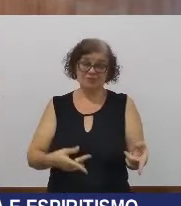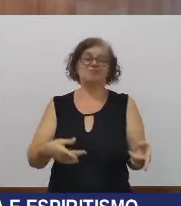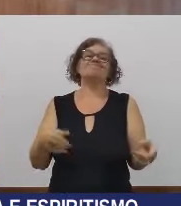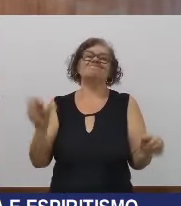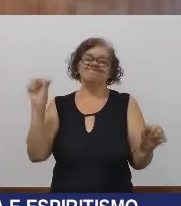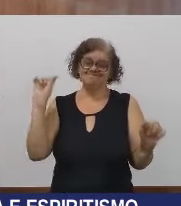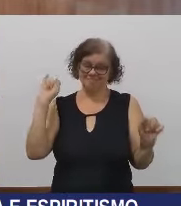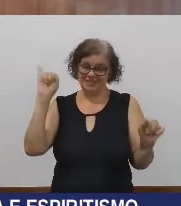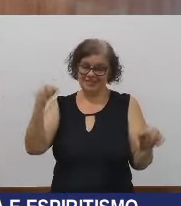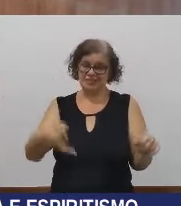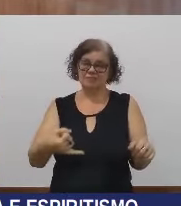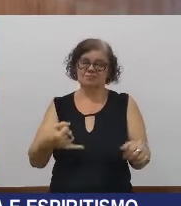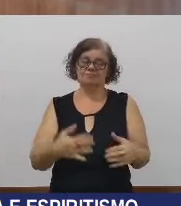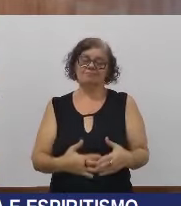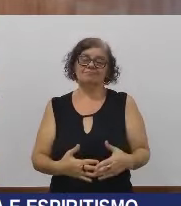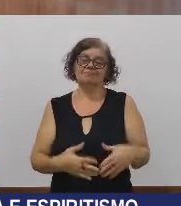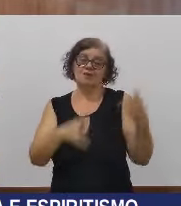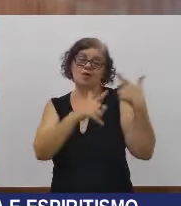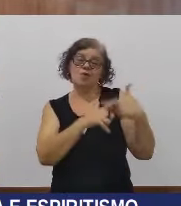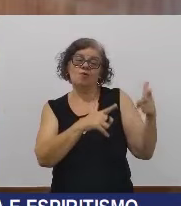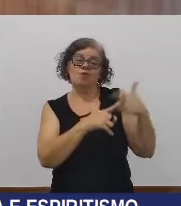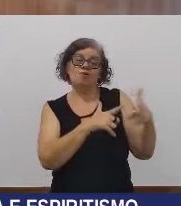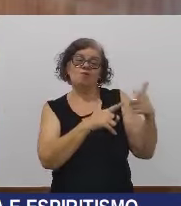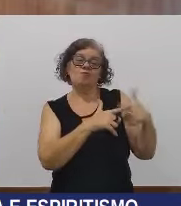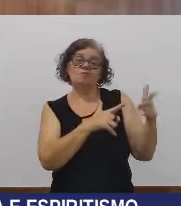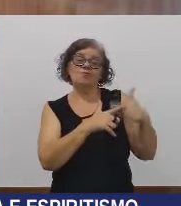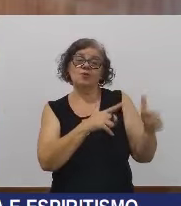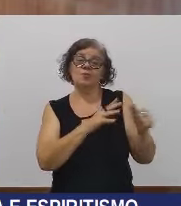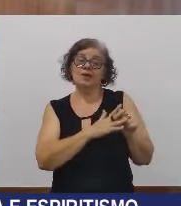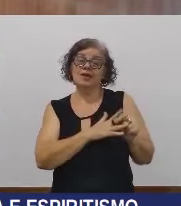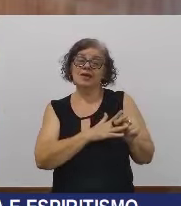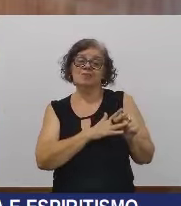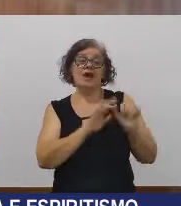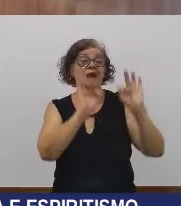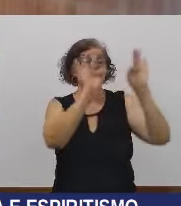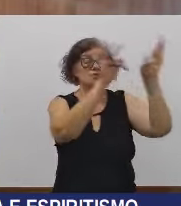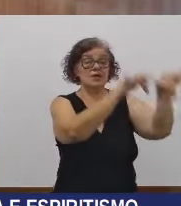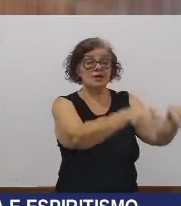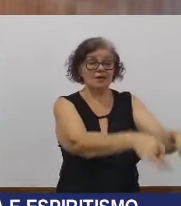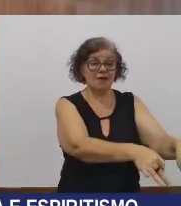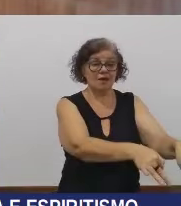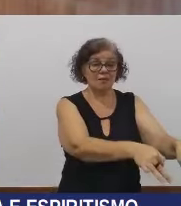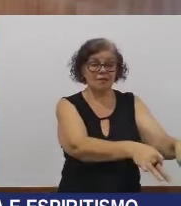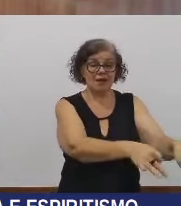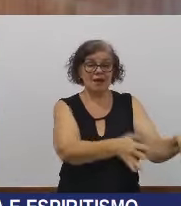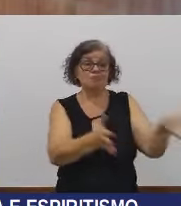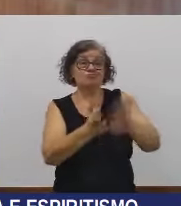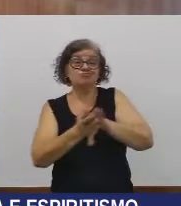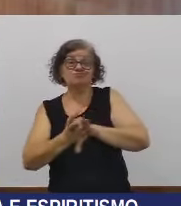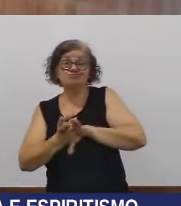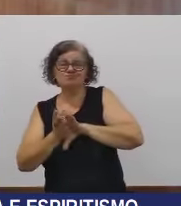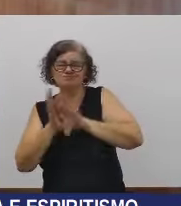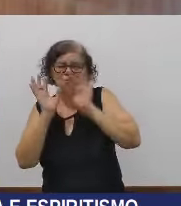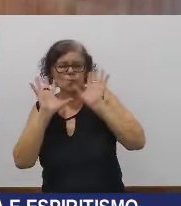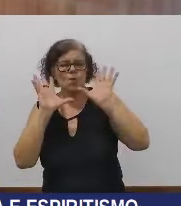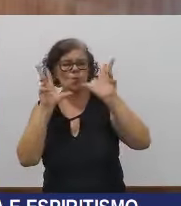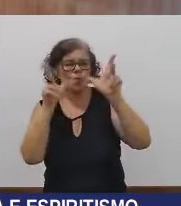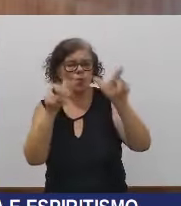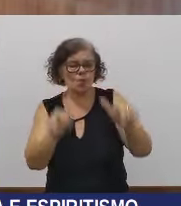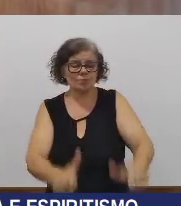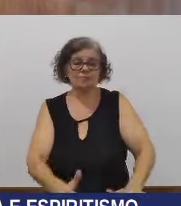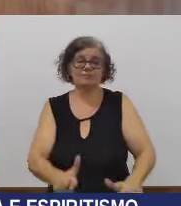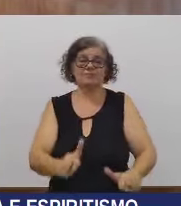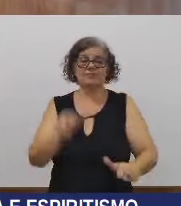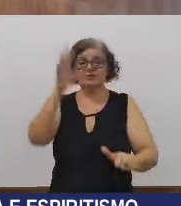é. Porque um problema só vai embora quando a gente aprendeu tudo com ele. Então desconfie que se o seu problema não foi